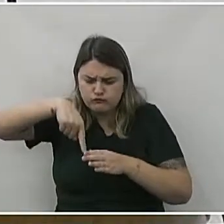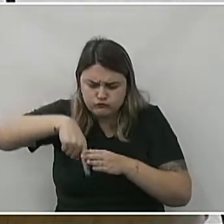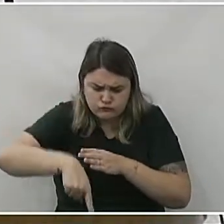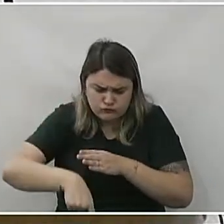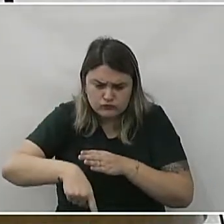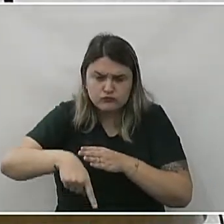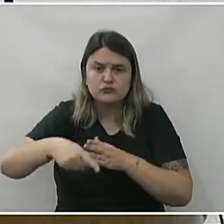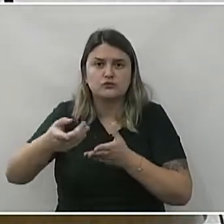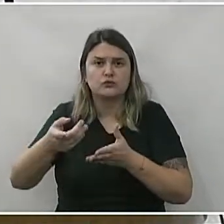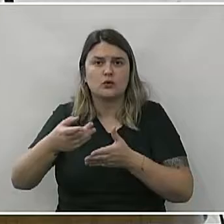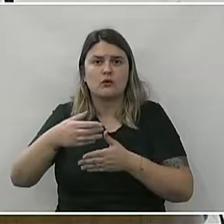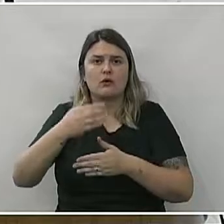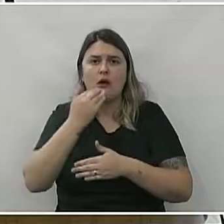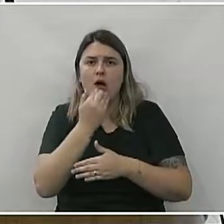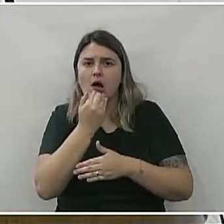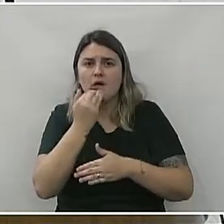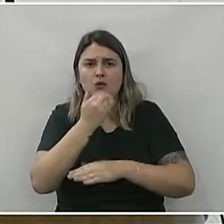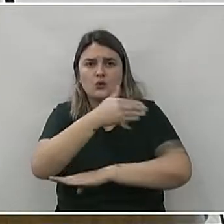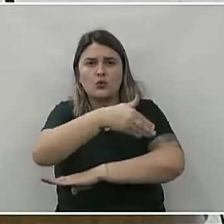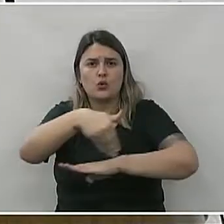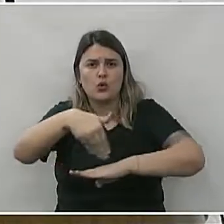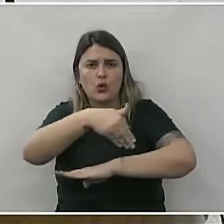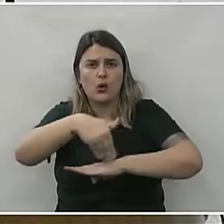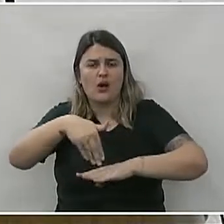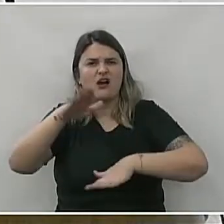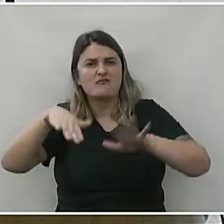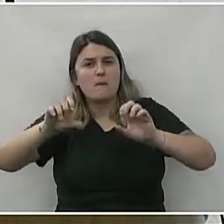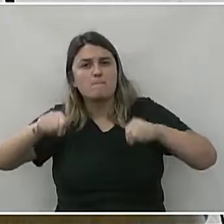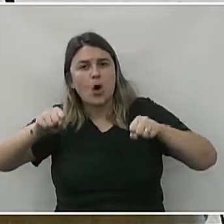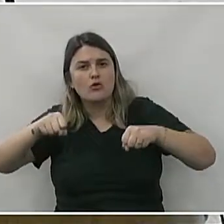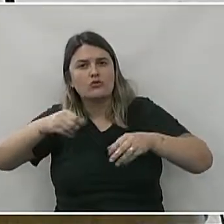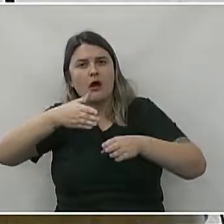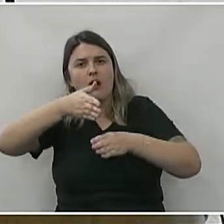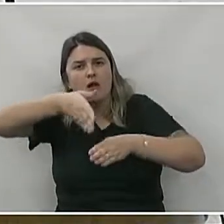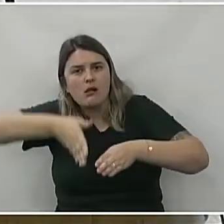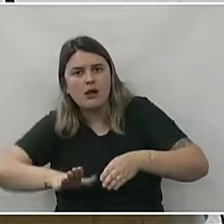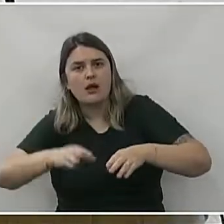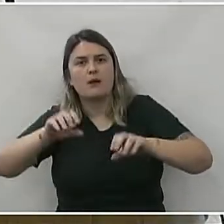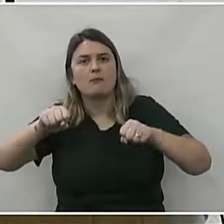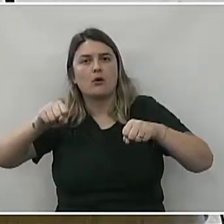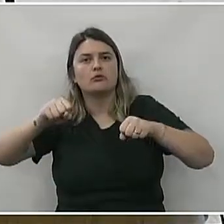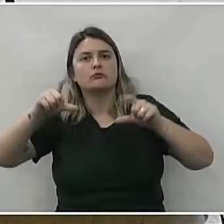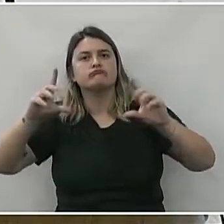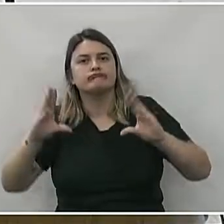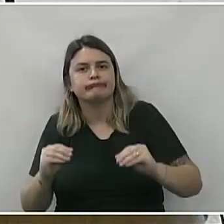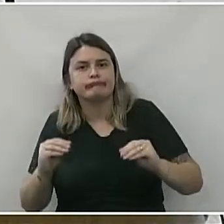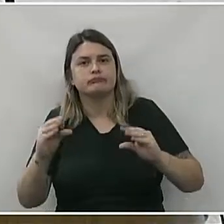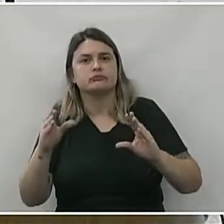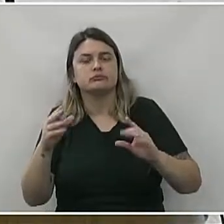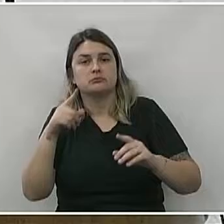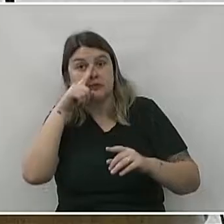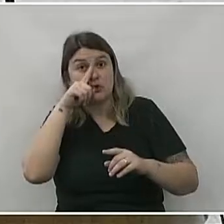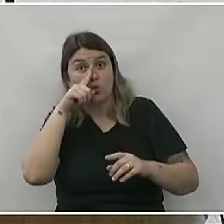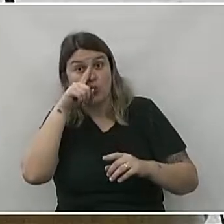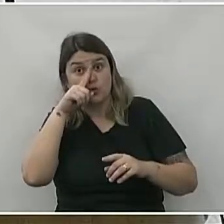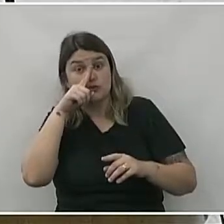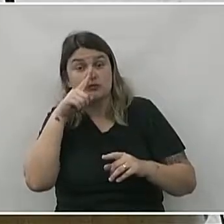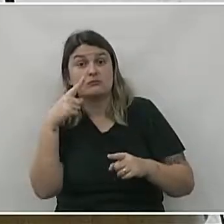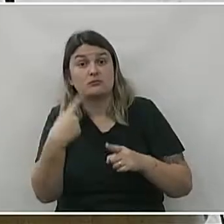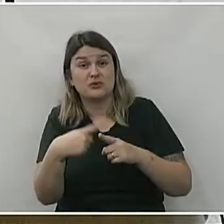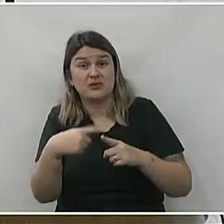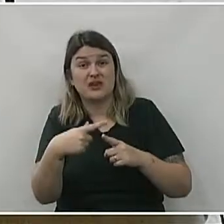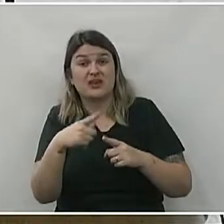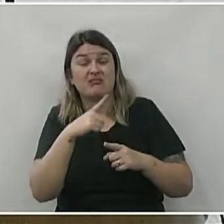da altura dessa poça, que quando moto vai passar, chega a desligar. E o que isso está acontecendo? É por conta